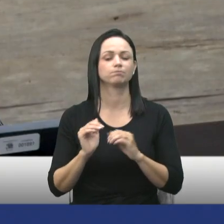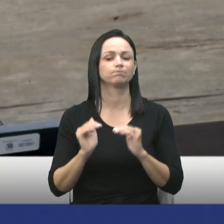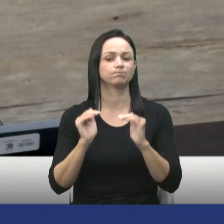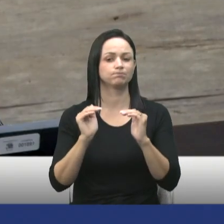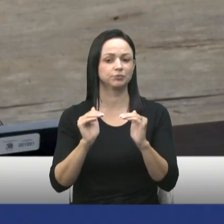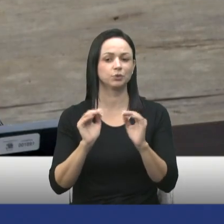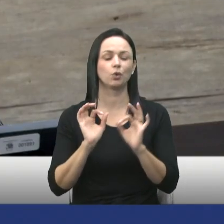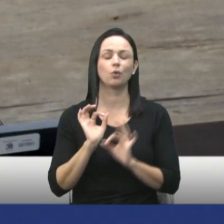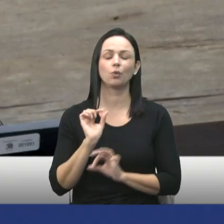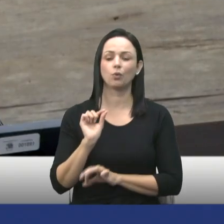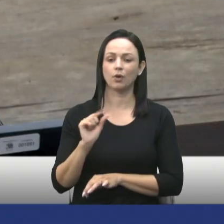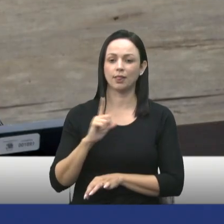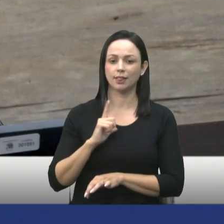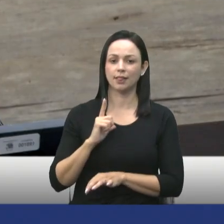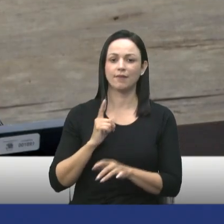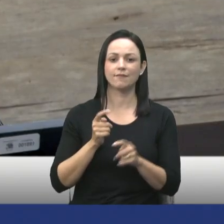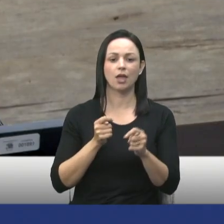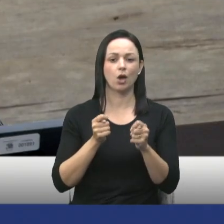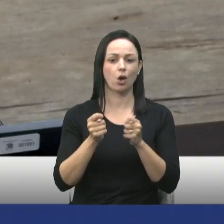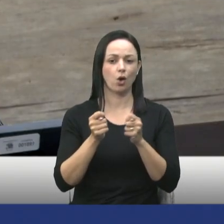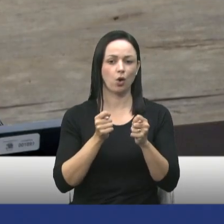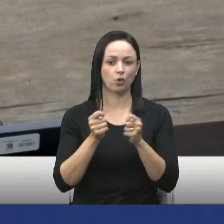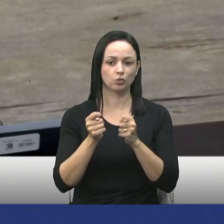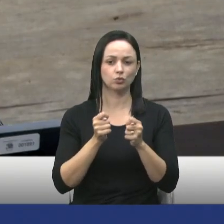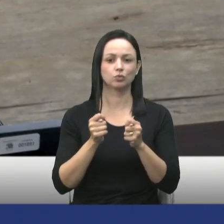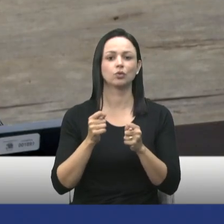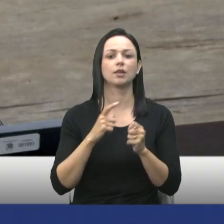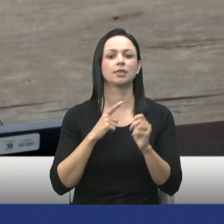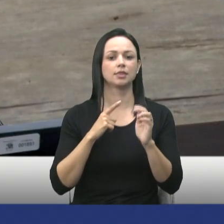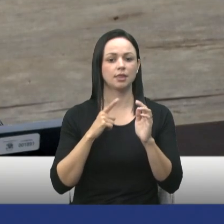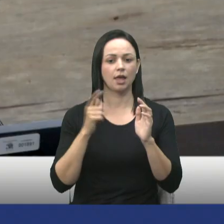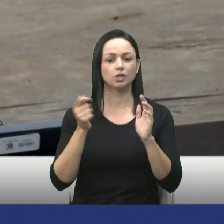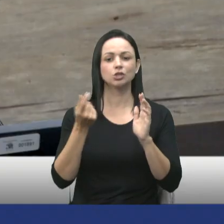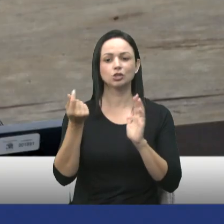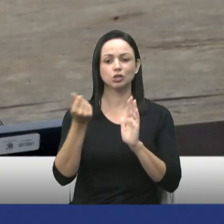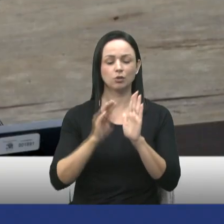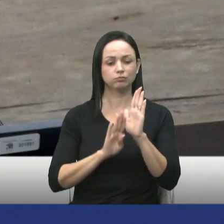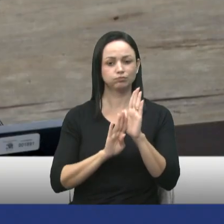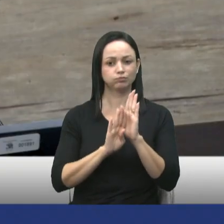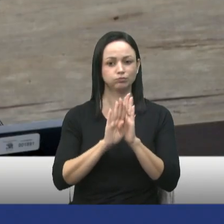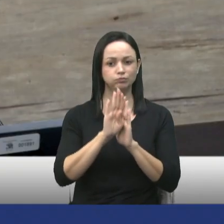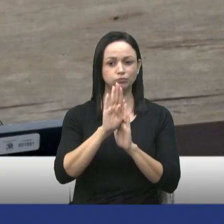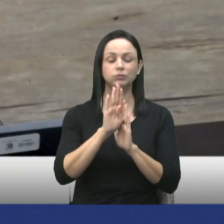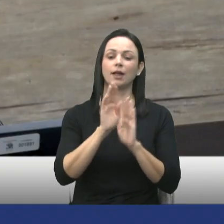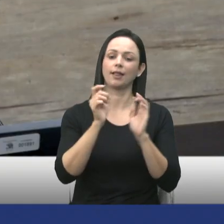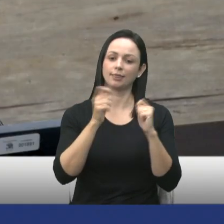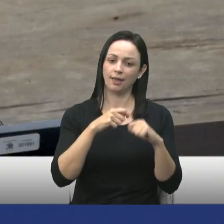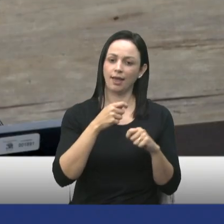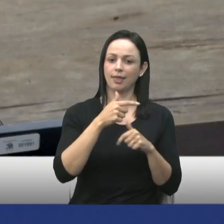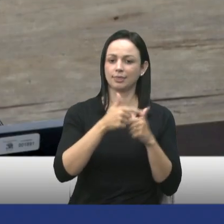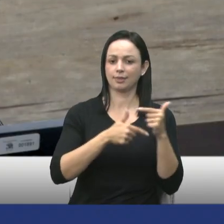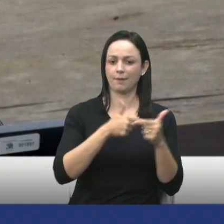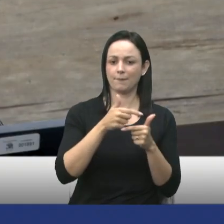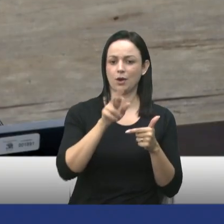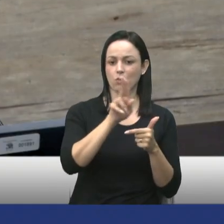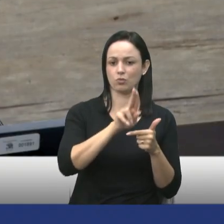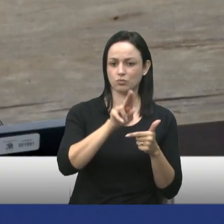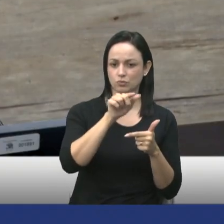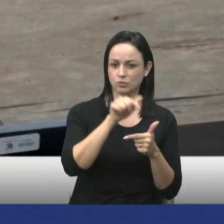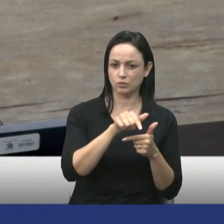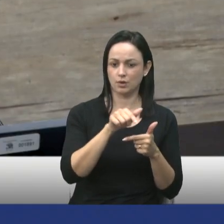aonde teve uma economia, tem um superávit que dá para ser trabalhado. E trabalhado, tendo investimento